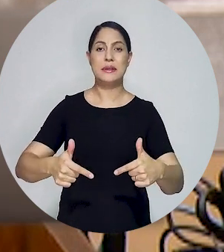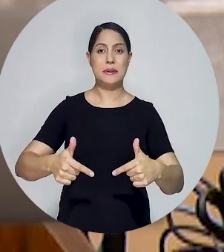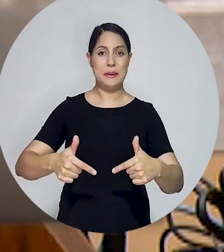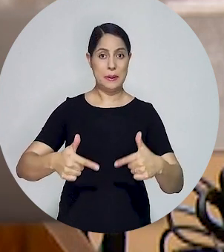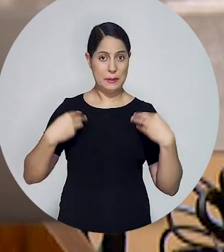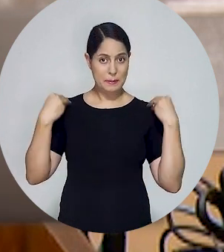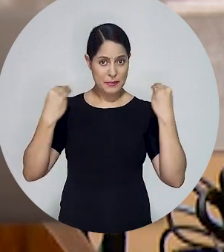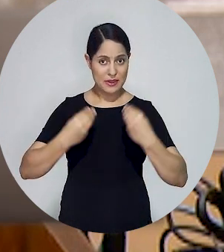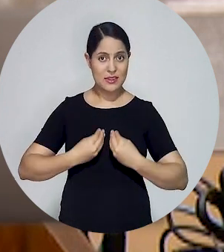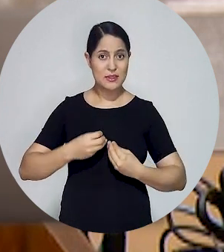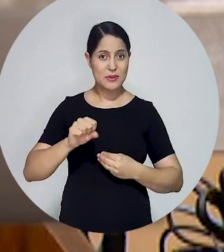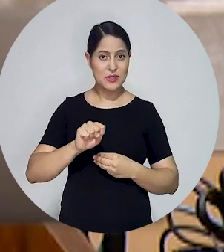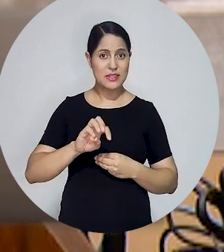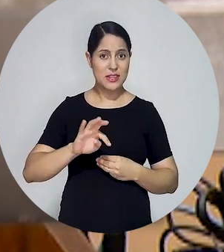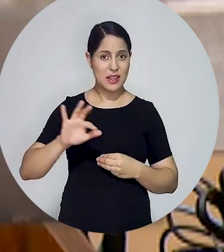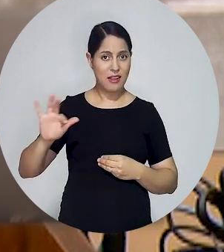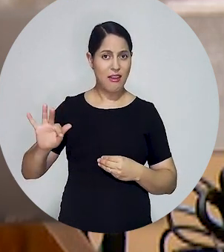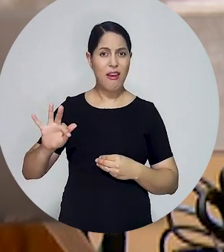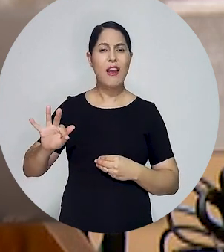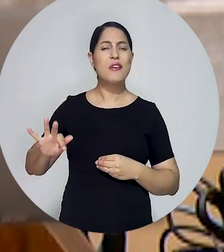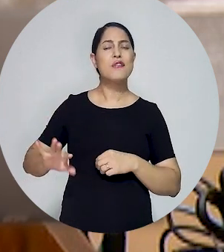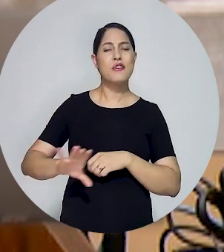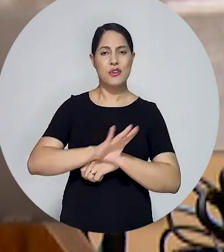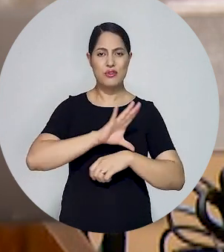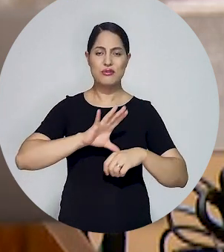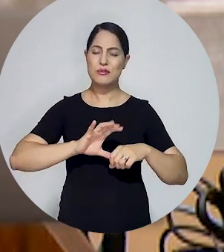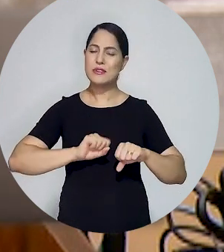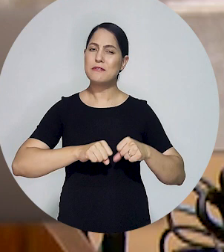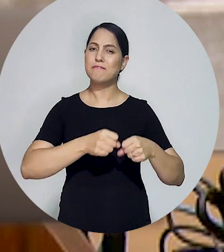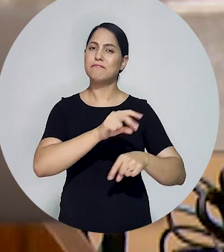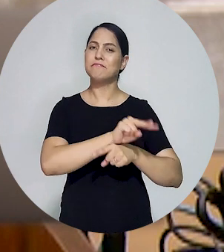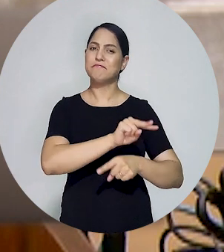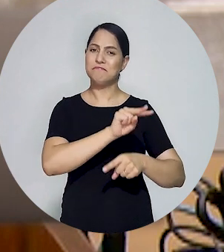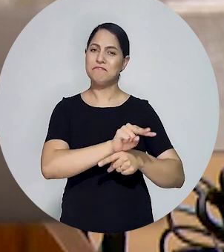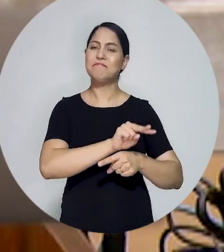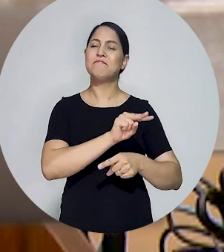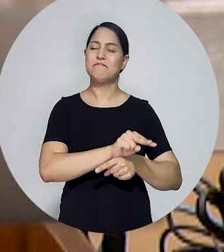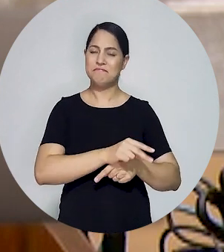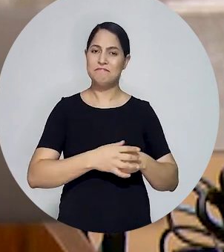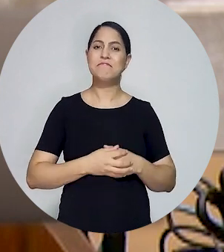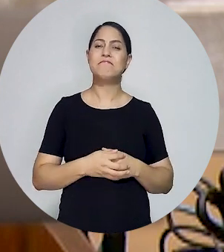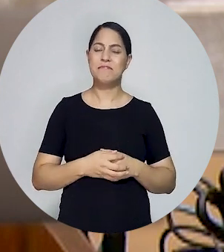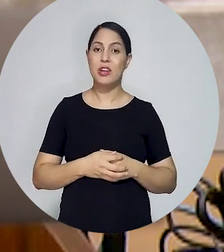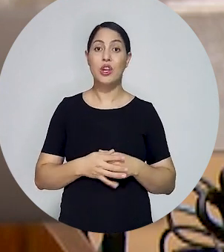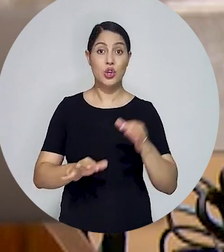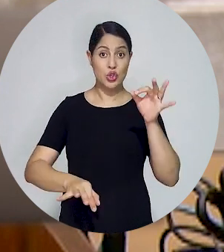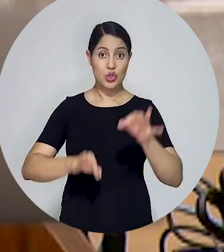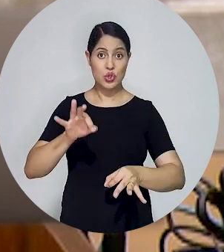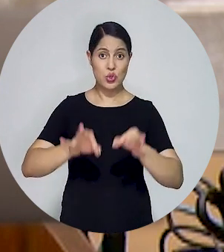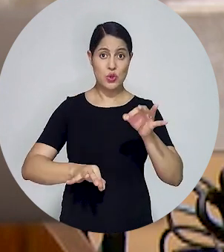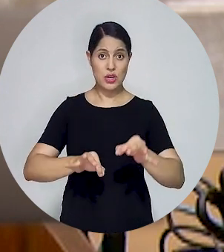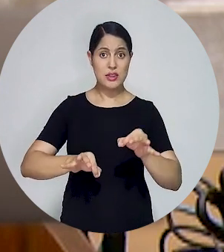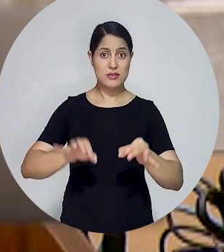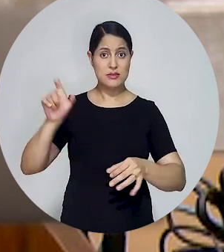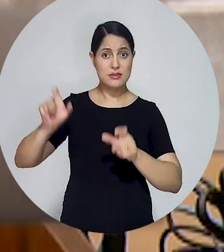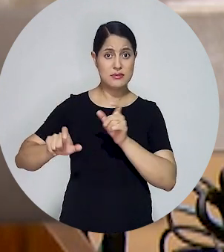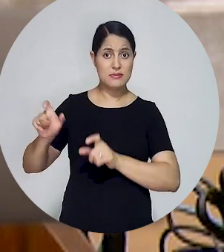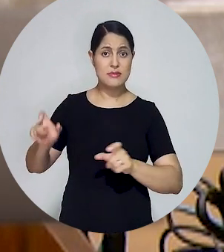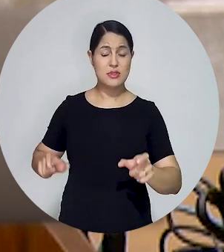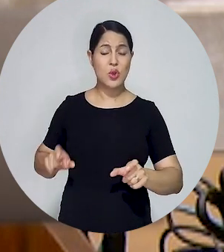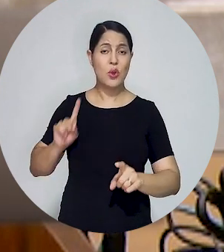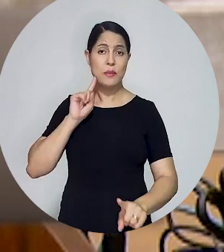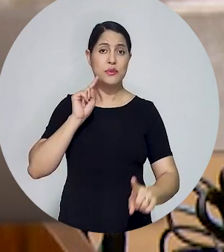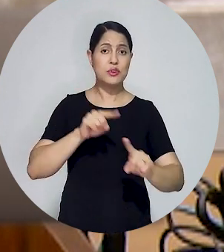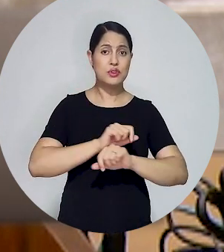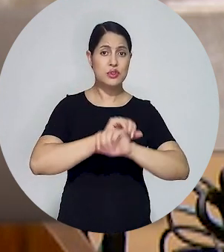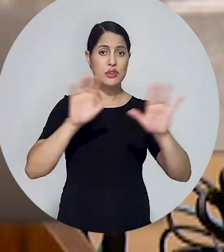ministros do Supremo Tribunal Federal como intérpretes e guardiões da ordem constitucional, pelos juristas como